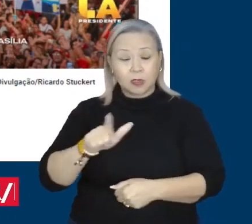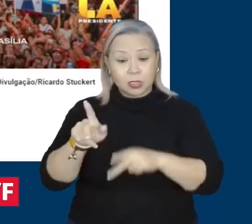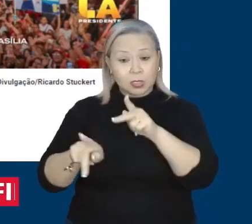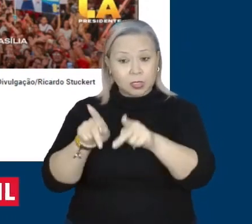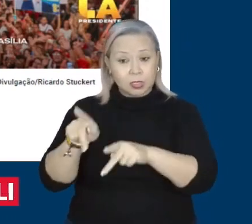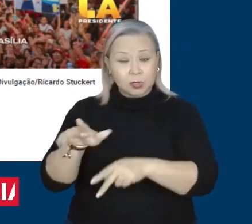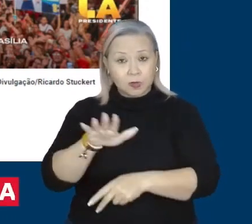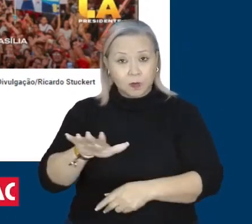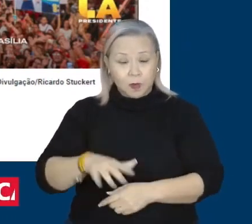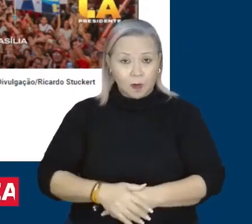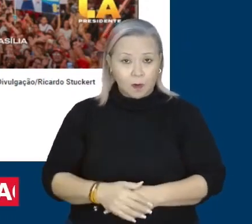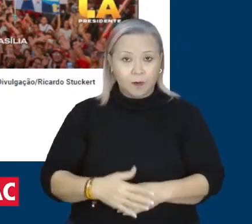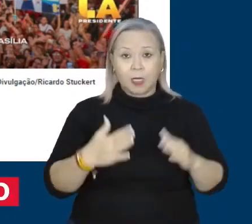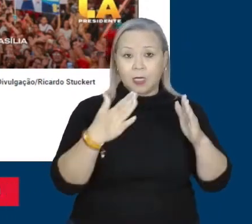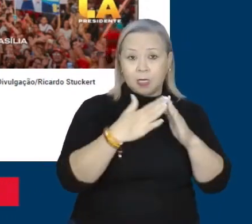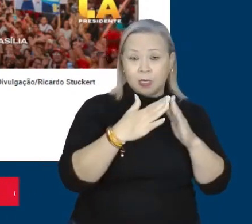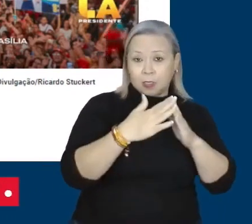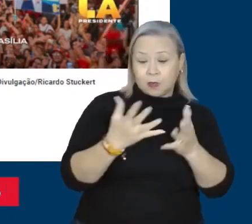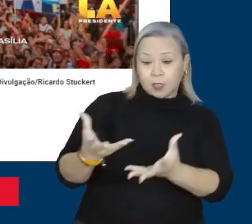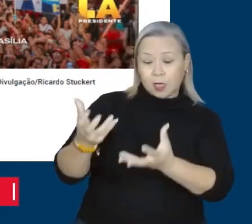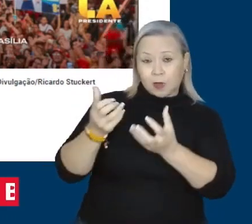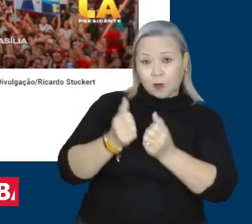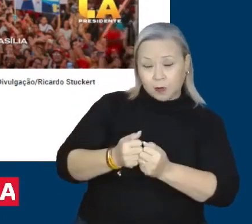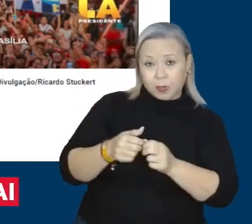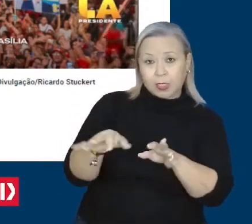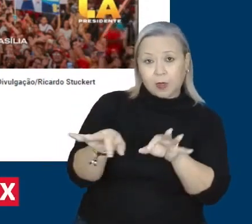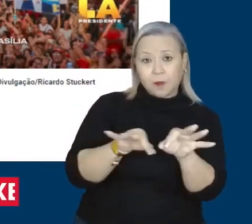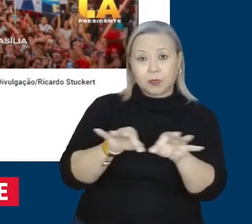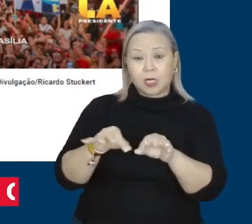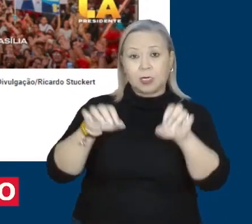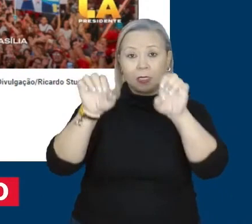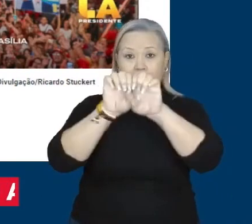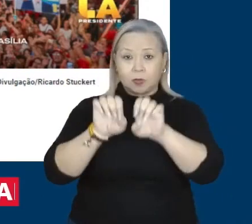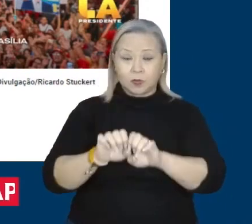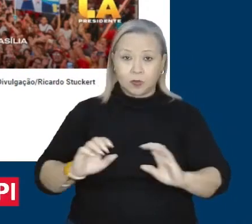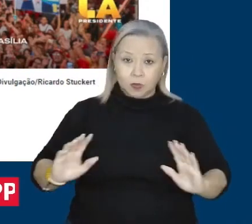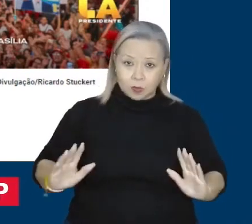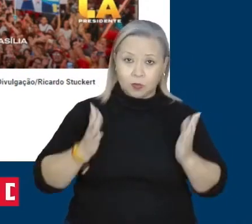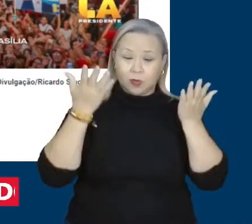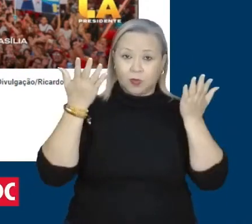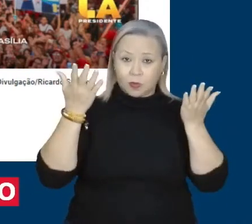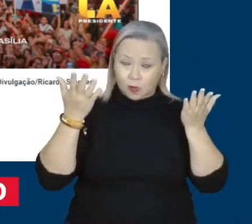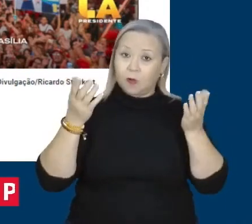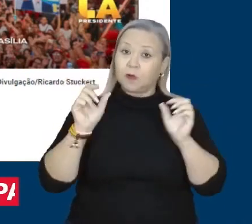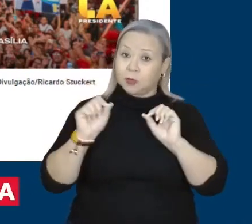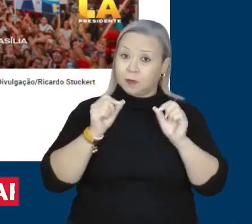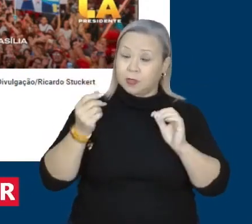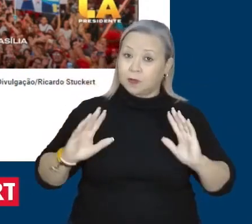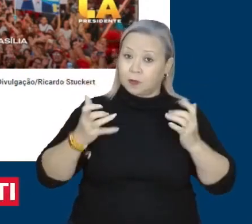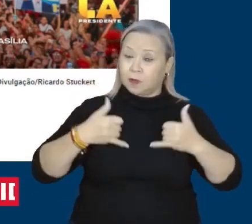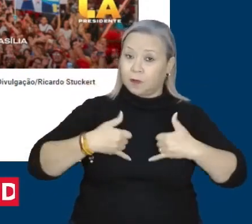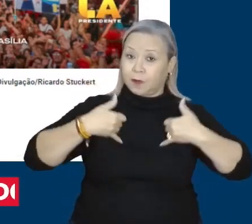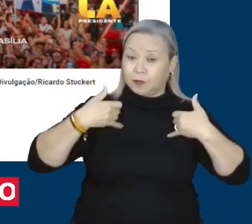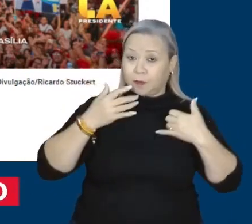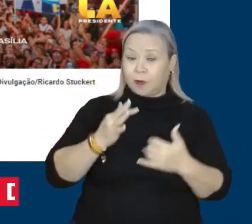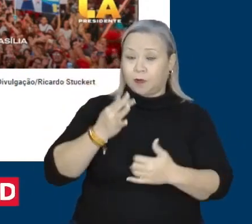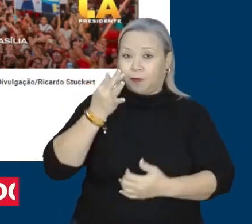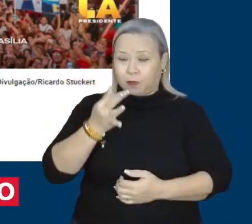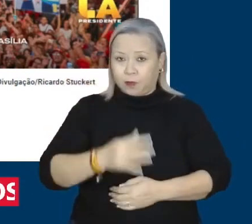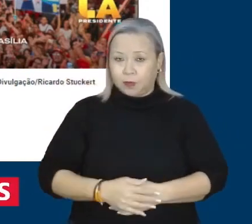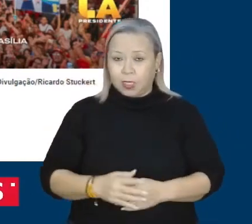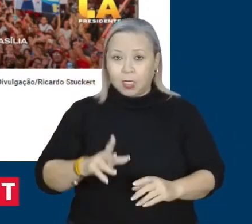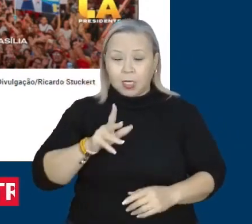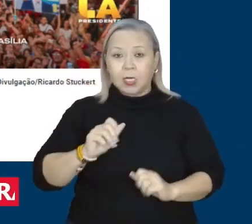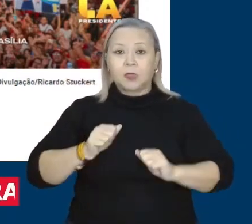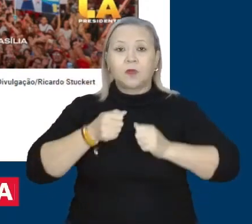no alojamento e acolhimento, na montagem da estrutura dos shows e atrações do Festival do Futuro e no reforço